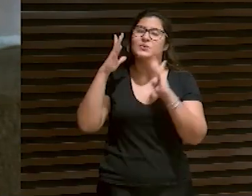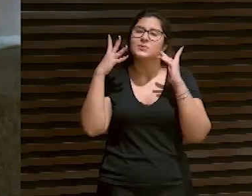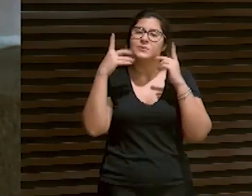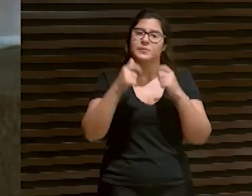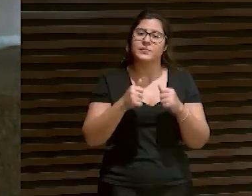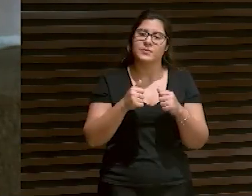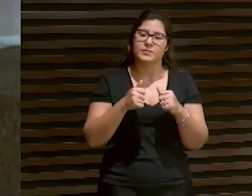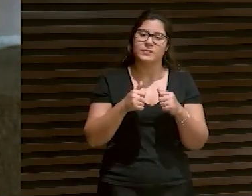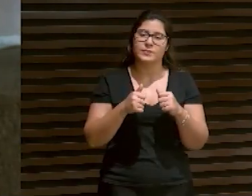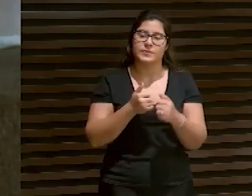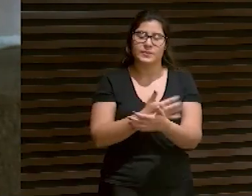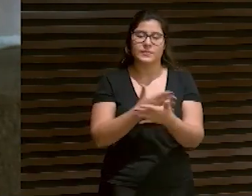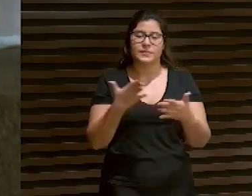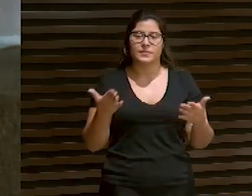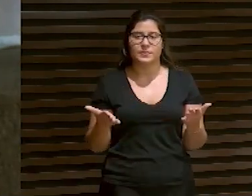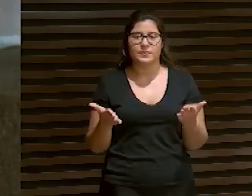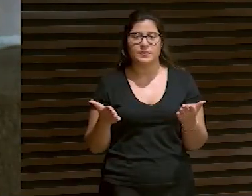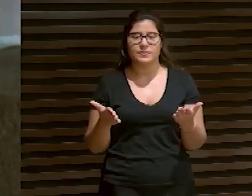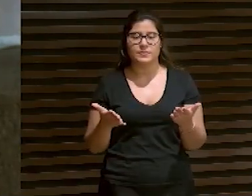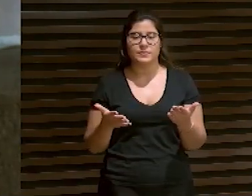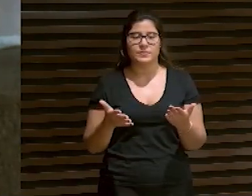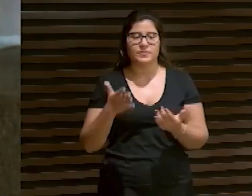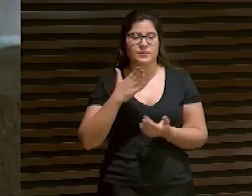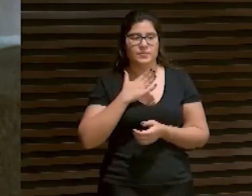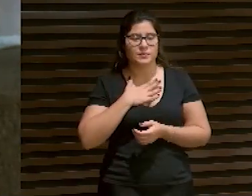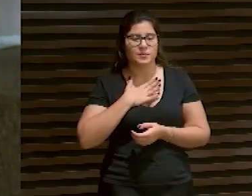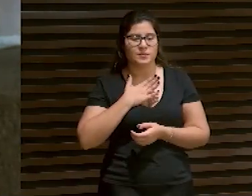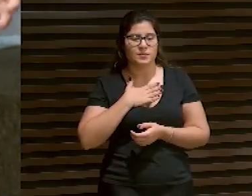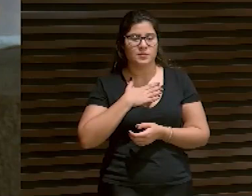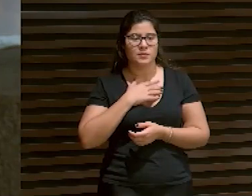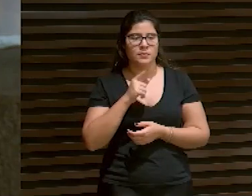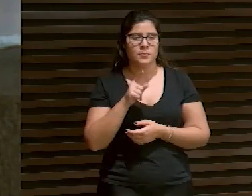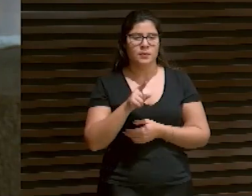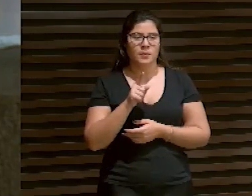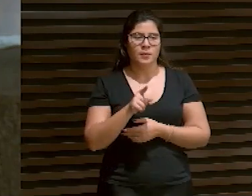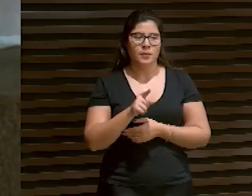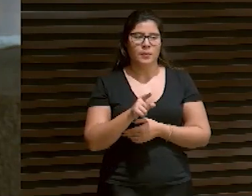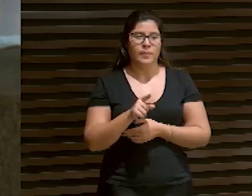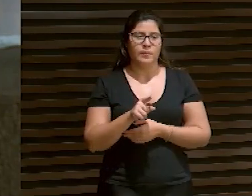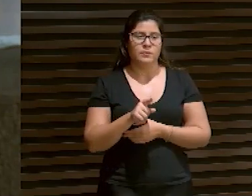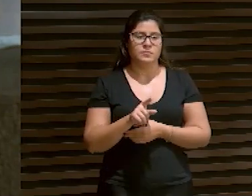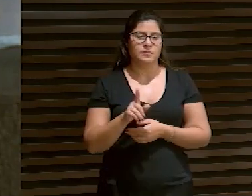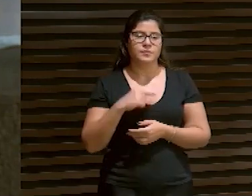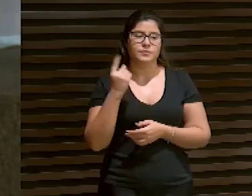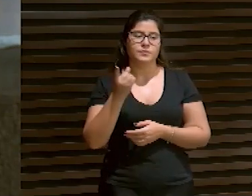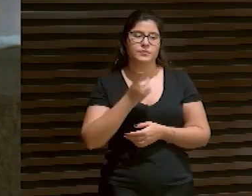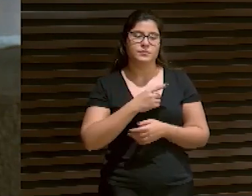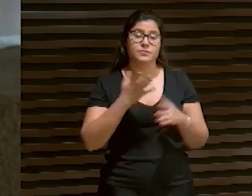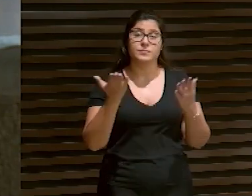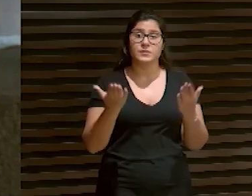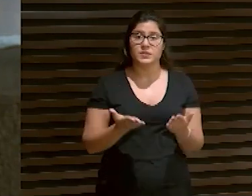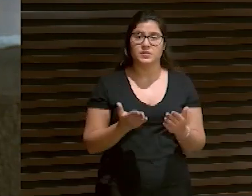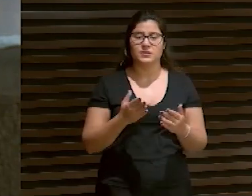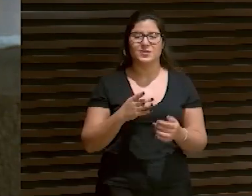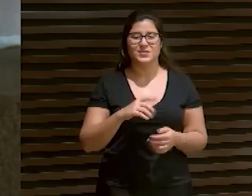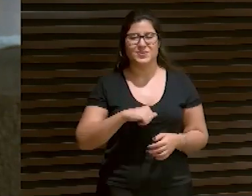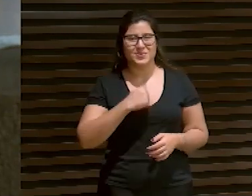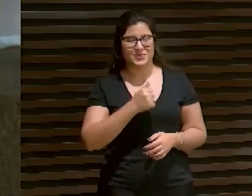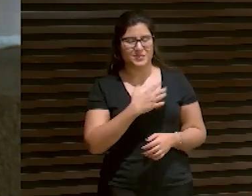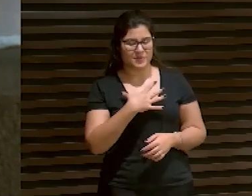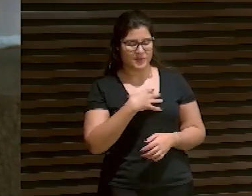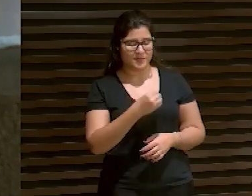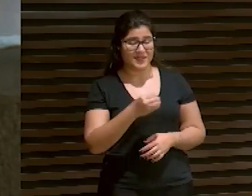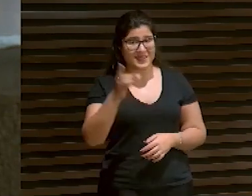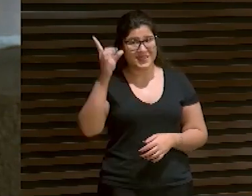E irmãos, agora para mim e para você, que nós já somos filhos de Deus, que